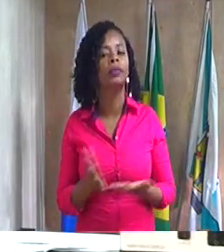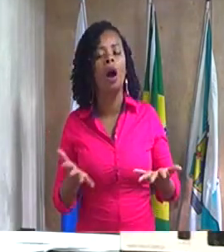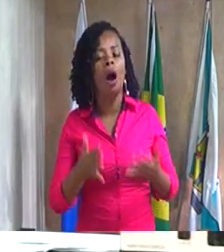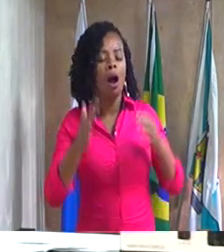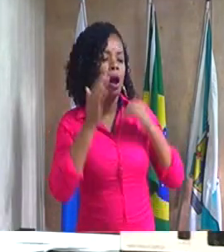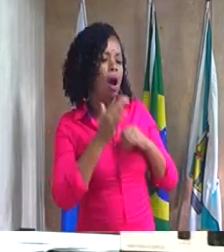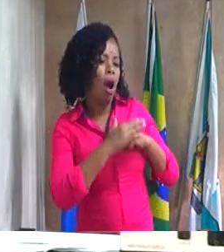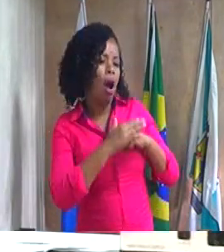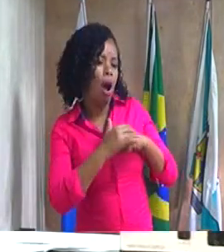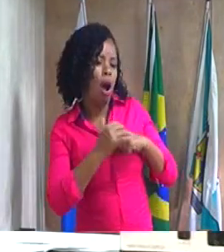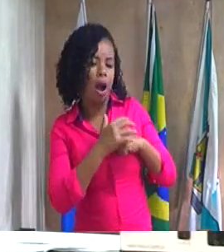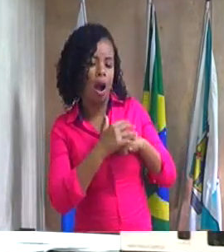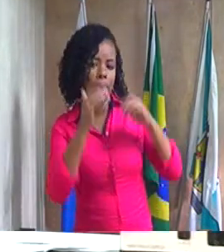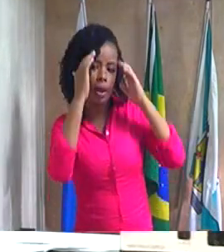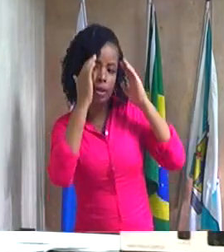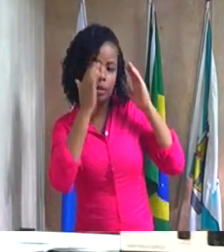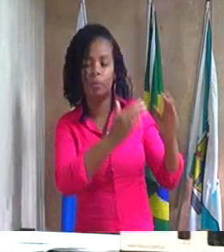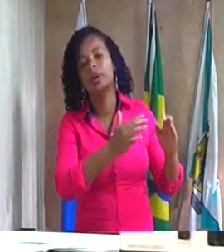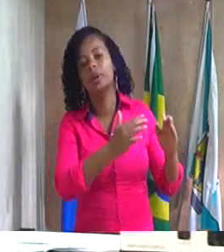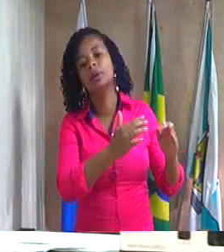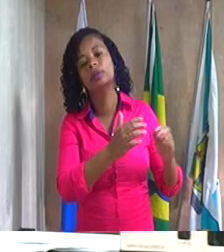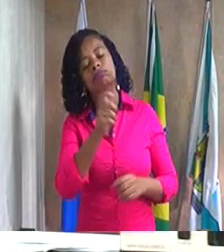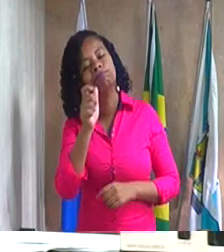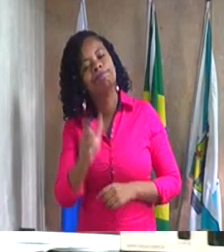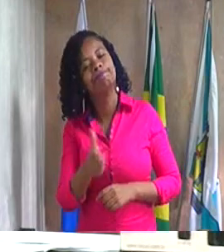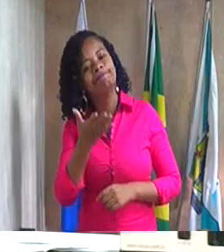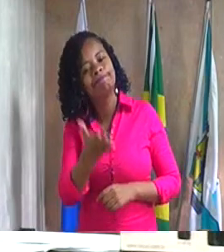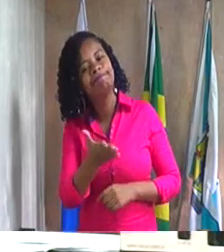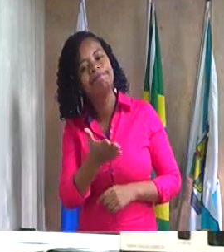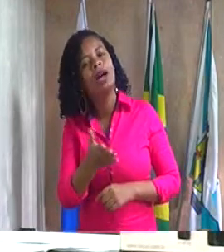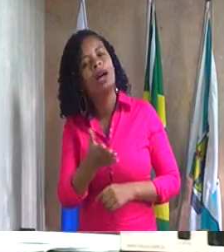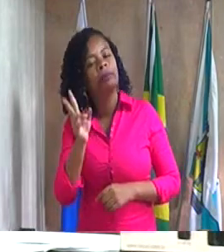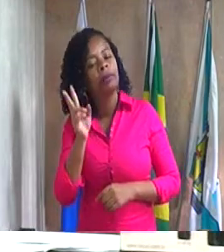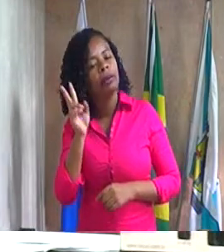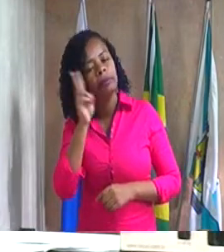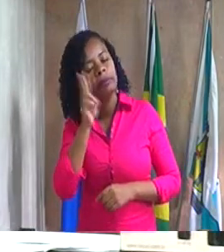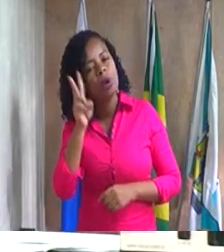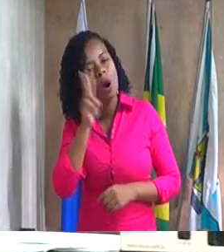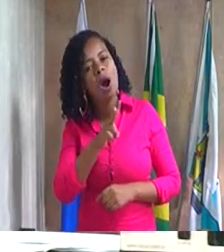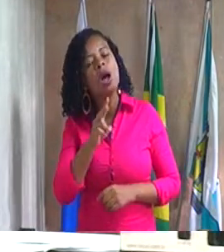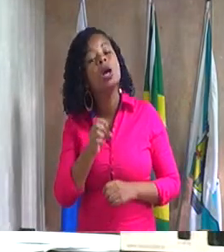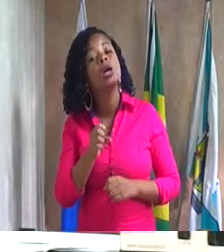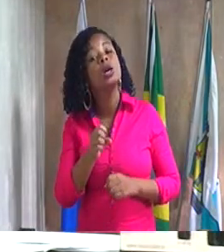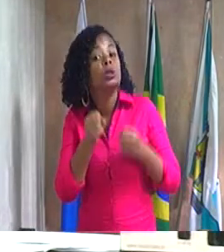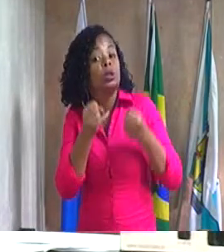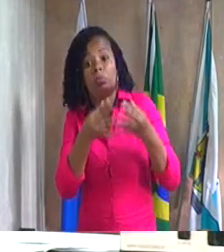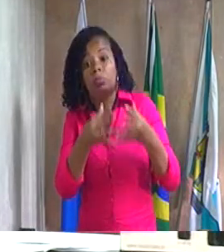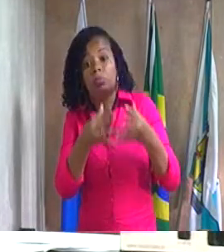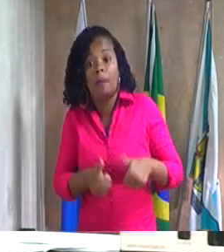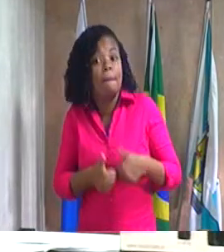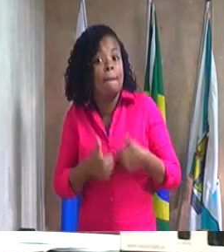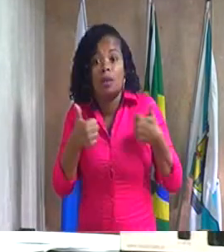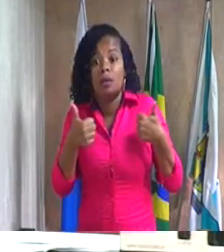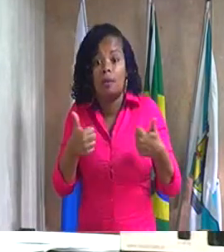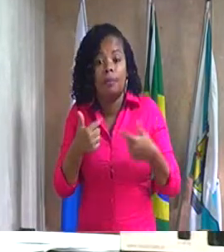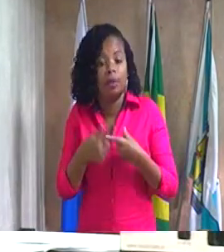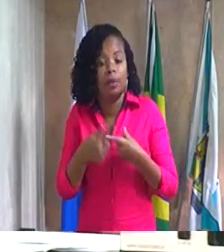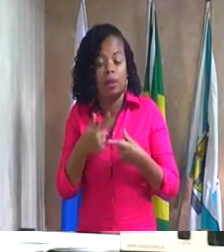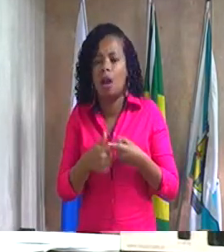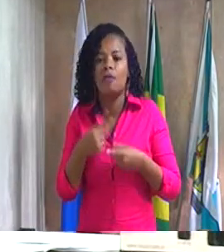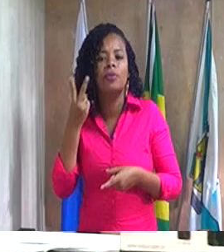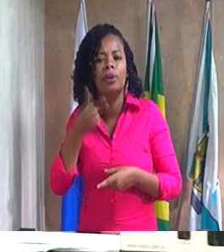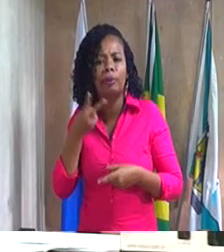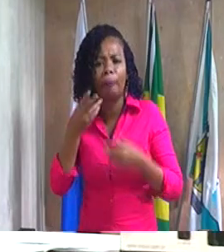pela senhora, pelo seu mandato, pela história, eu peço que Vossa Excelência se explique mais para que os vereadores